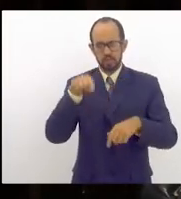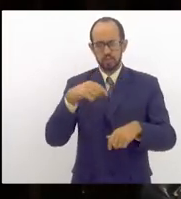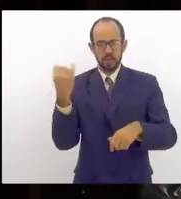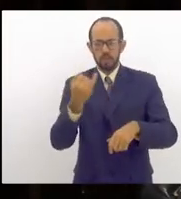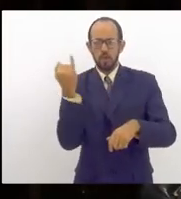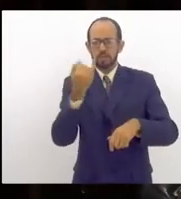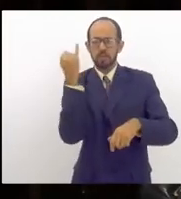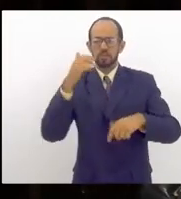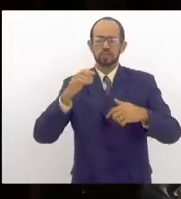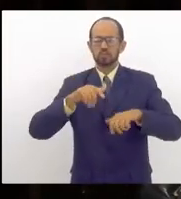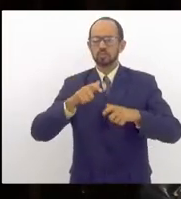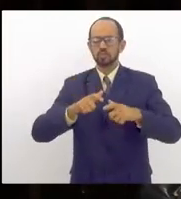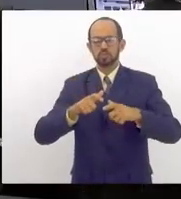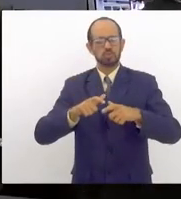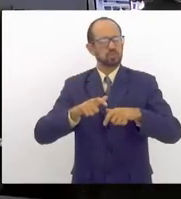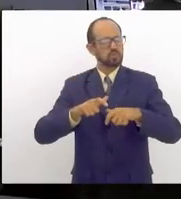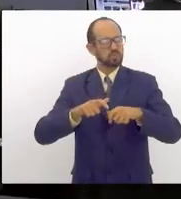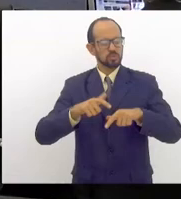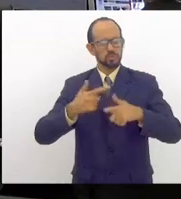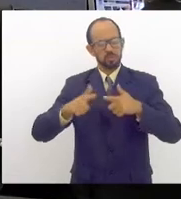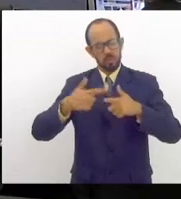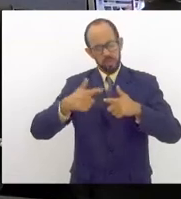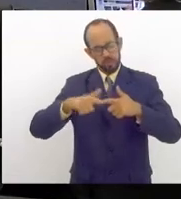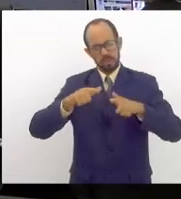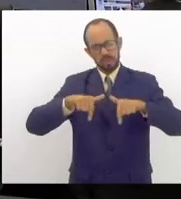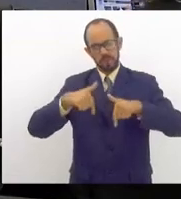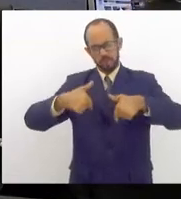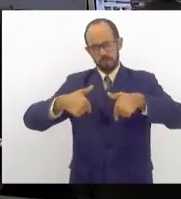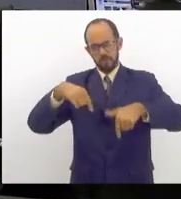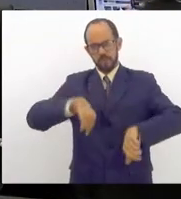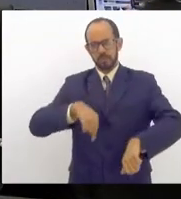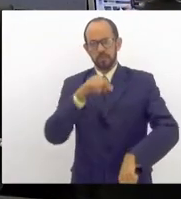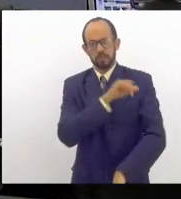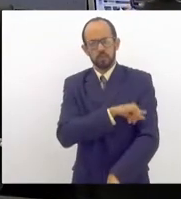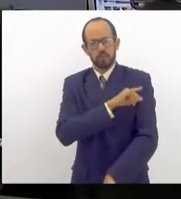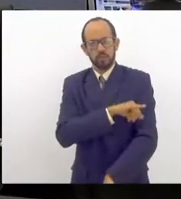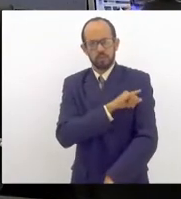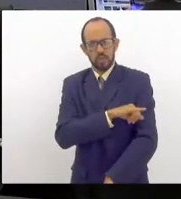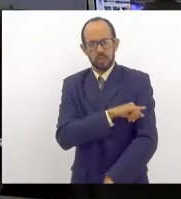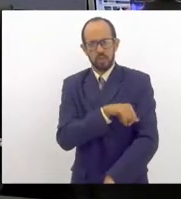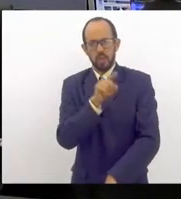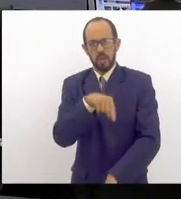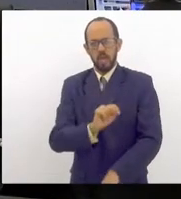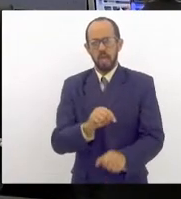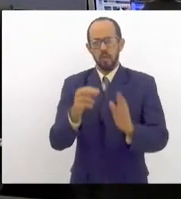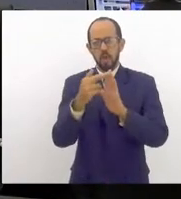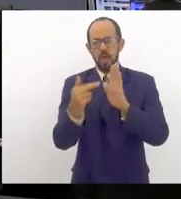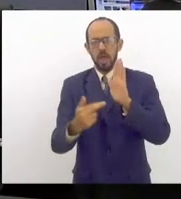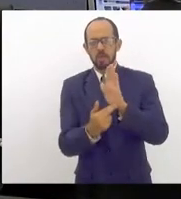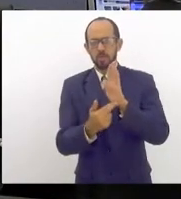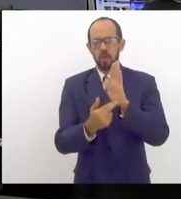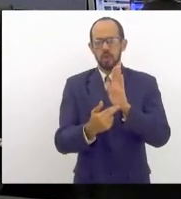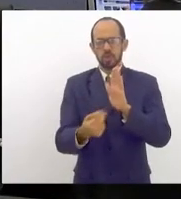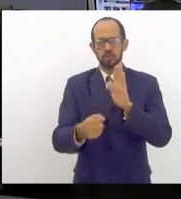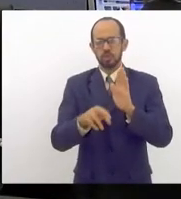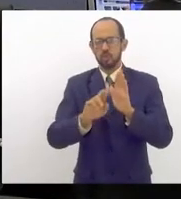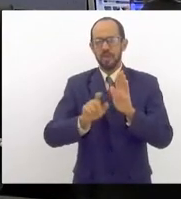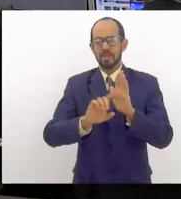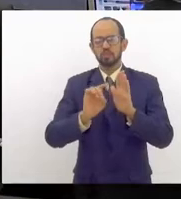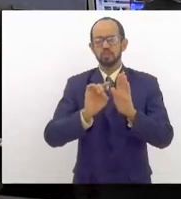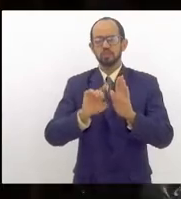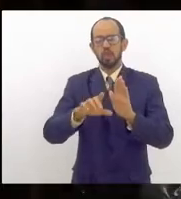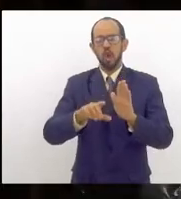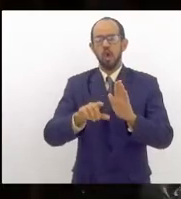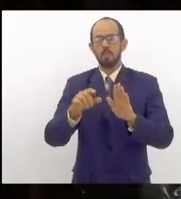problemas que enfrentamos no estado do Rio de Janeiro portanto esse relatório ele é um mapeamento não é só uma prestação de contas né